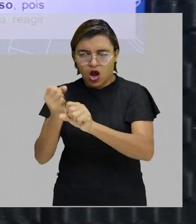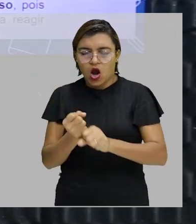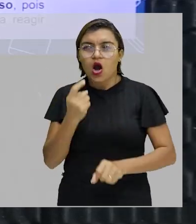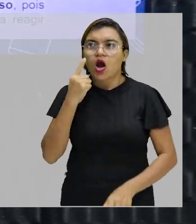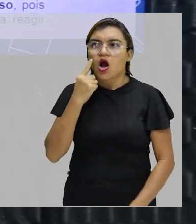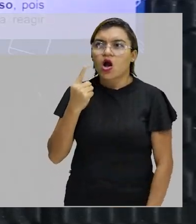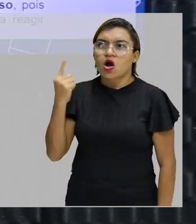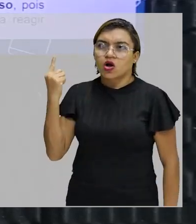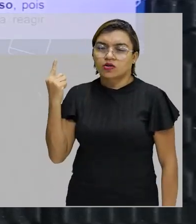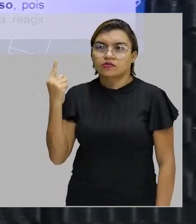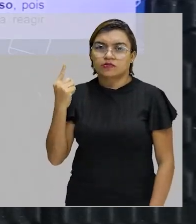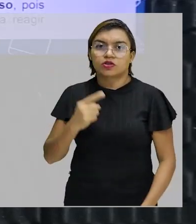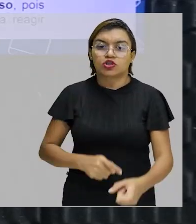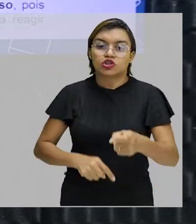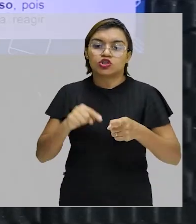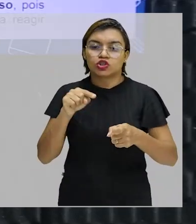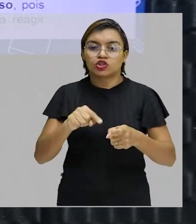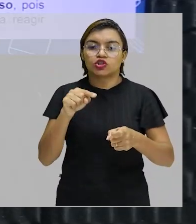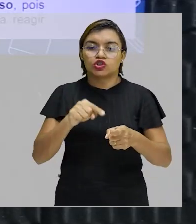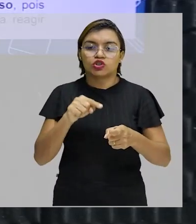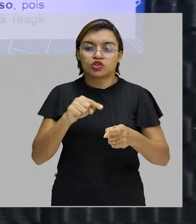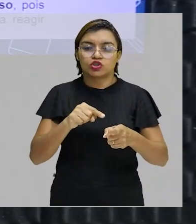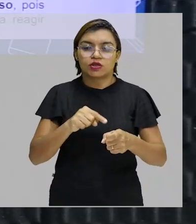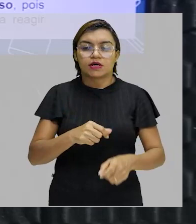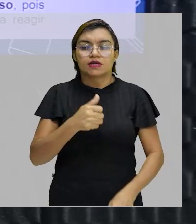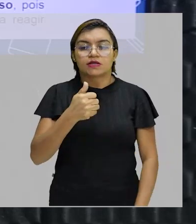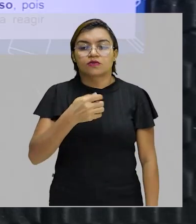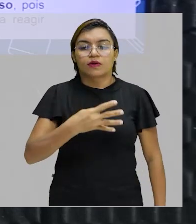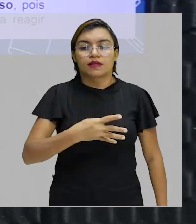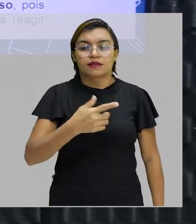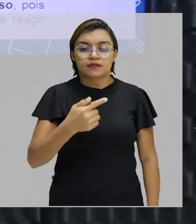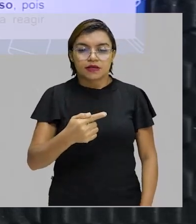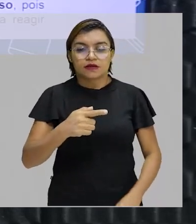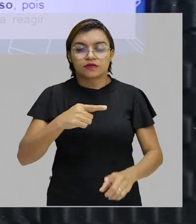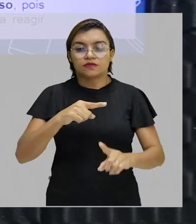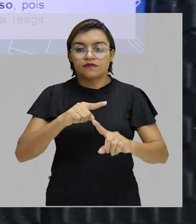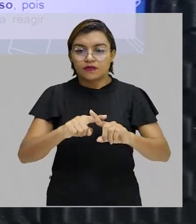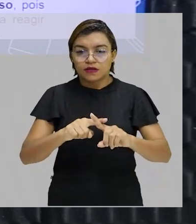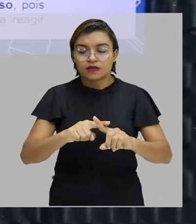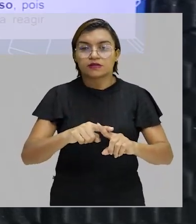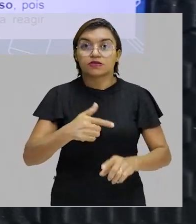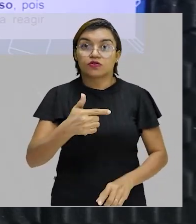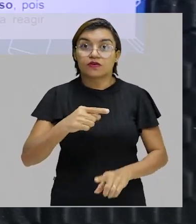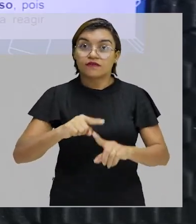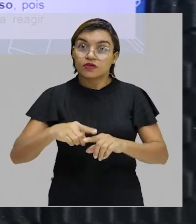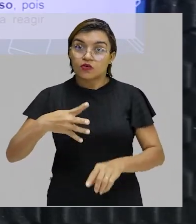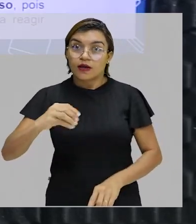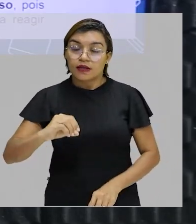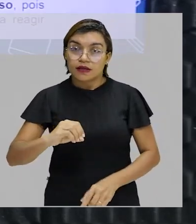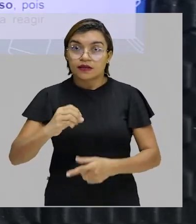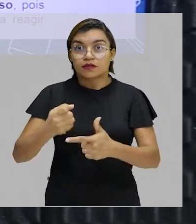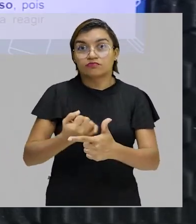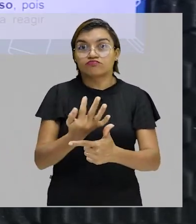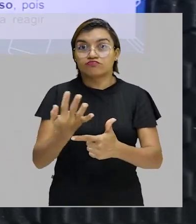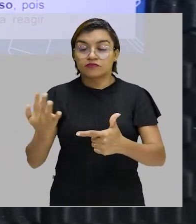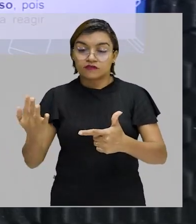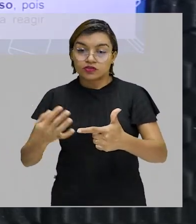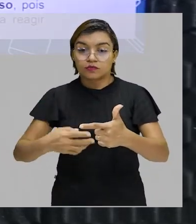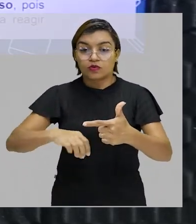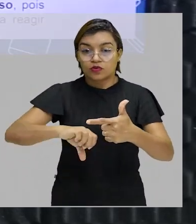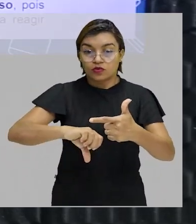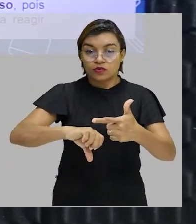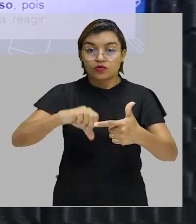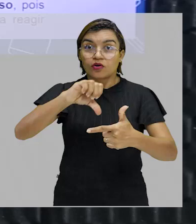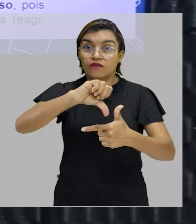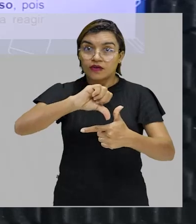certo? Quem vai ser X? 147 vezes 2 vezes 40, dividido por 98. Eu